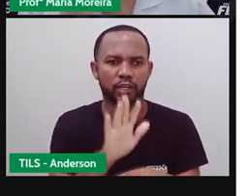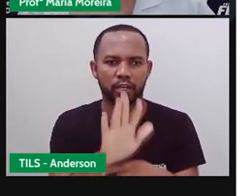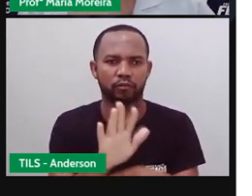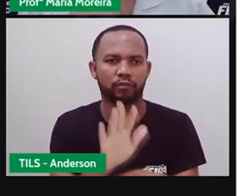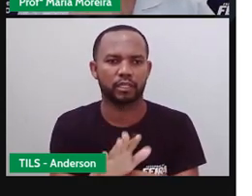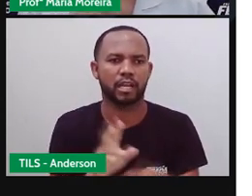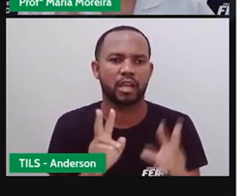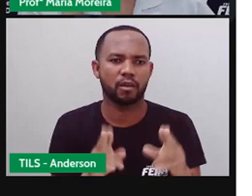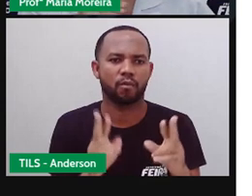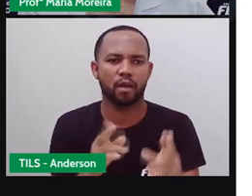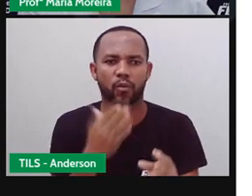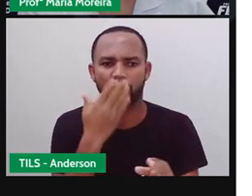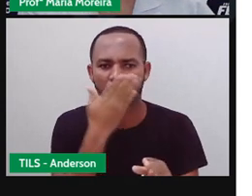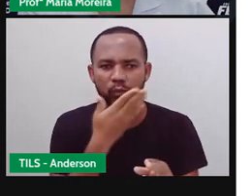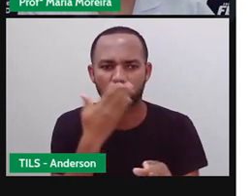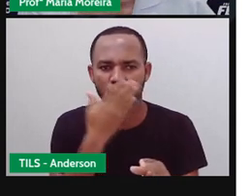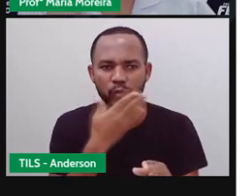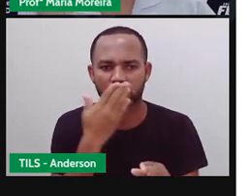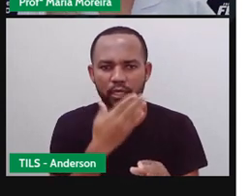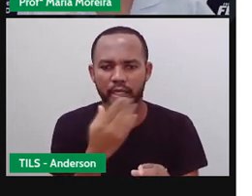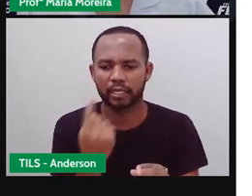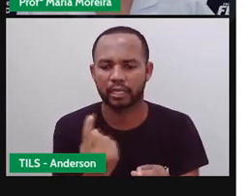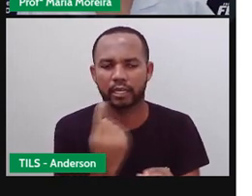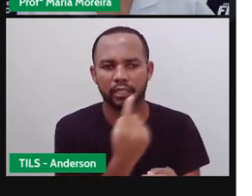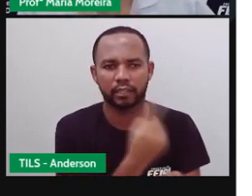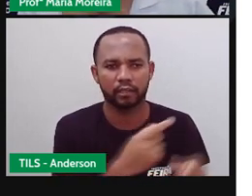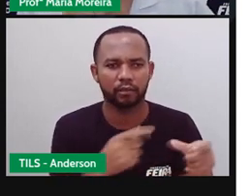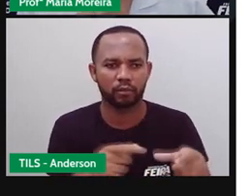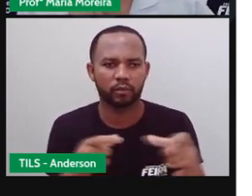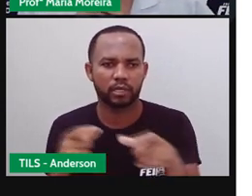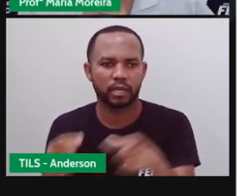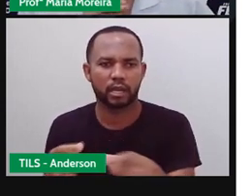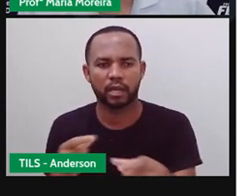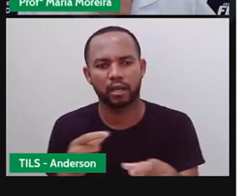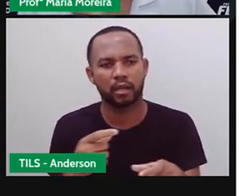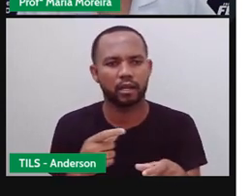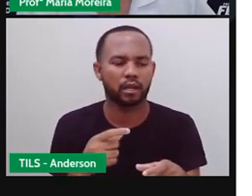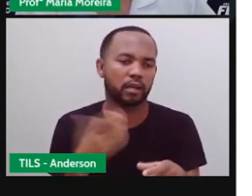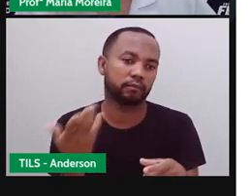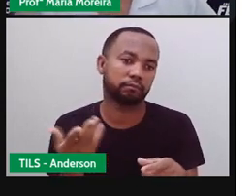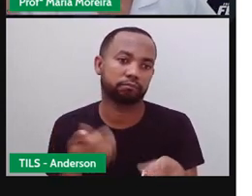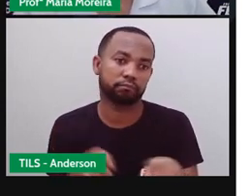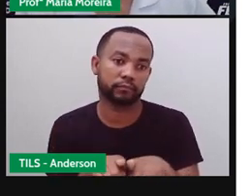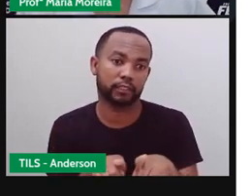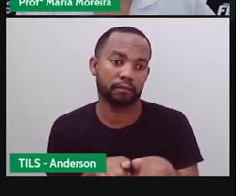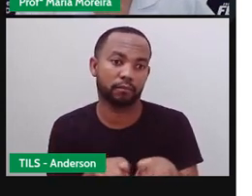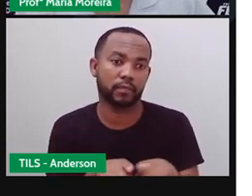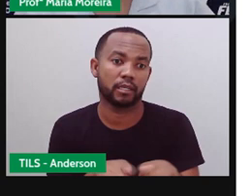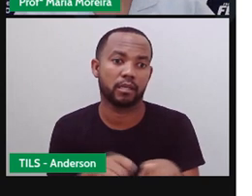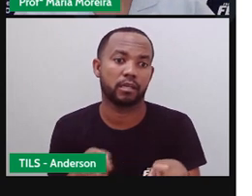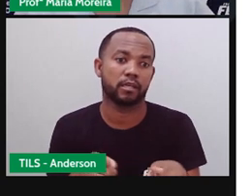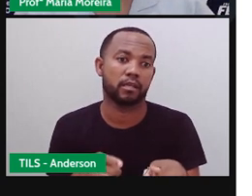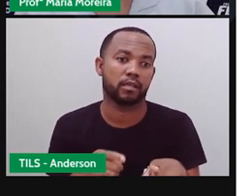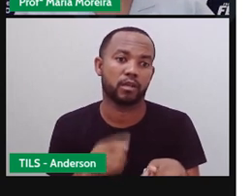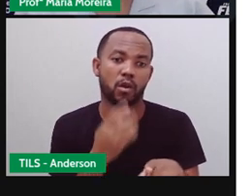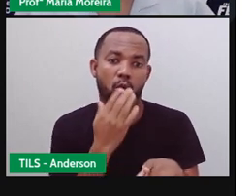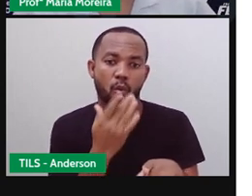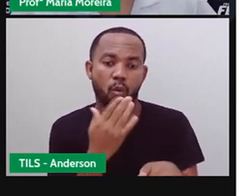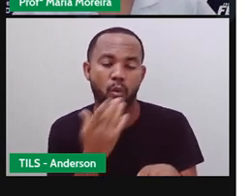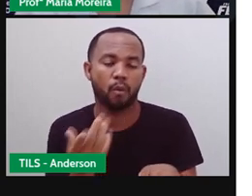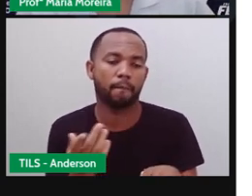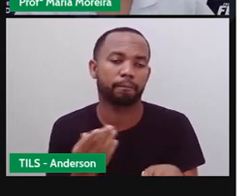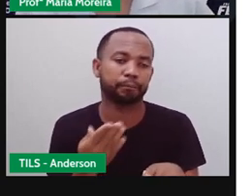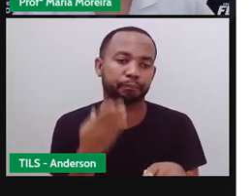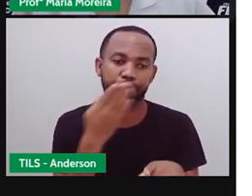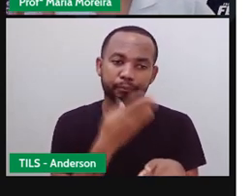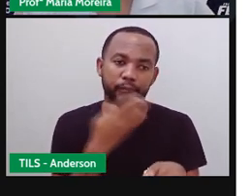Açúcar digamos assim que tem Cada flor ela é atraída pela cor e pelo cheiro e aí ele vai produzir o mel através daquilo ali